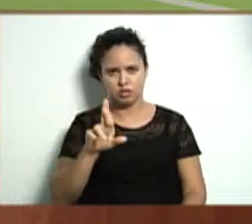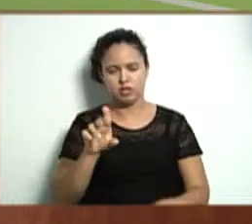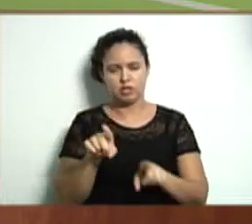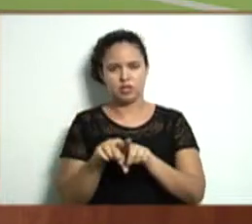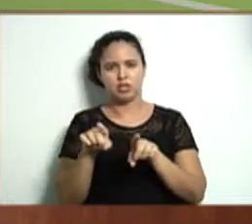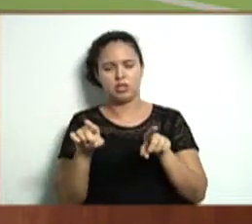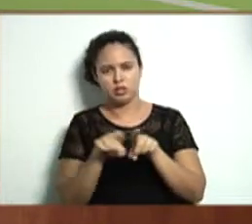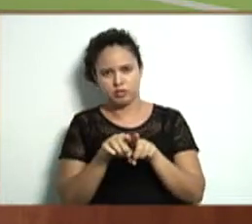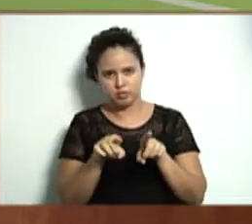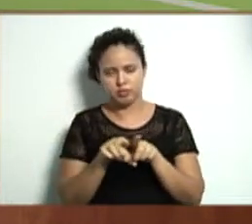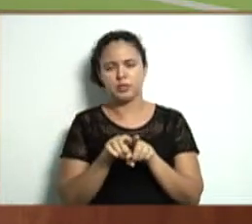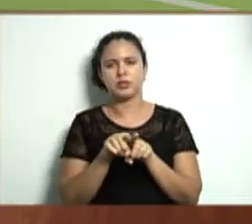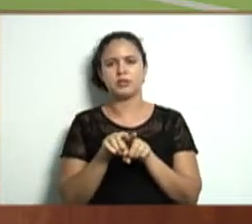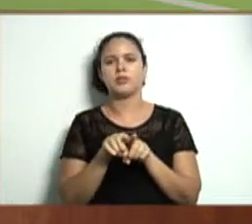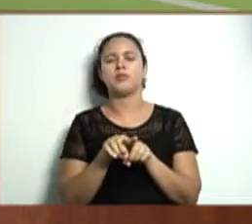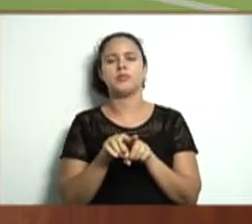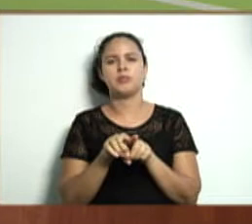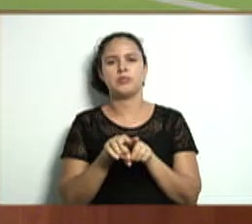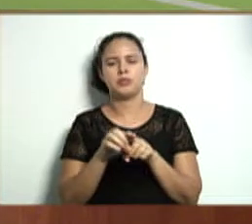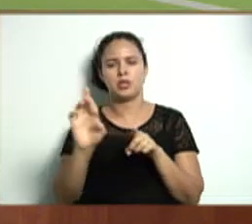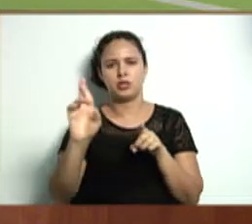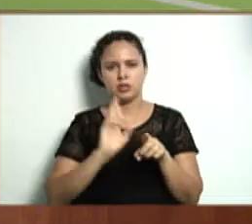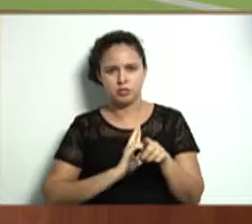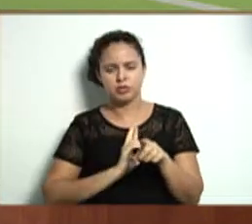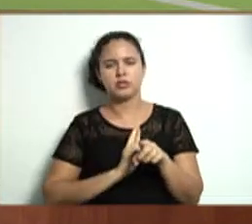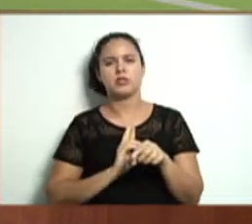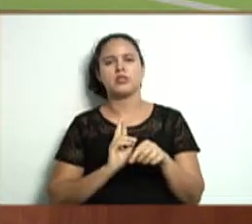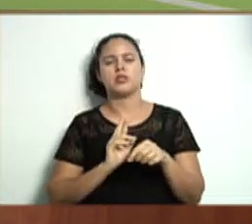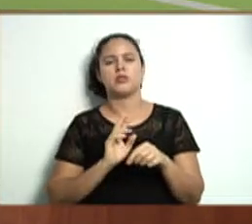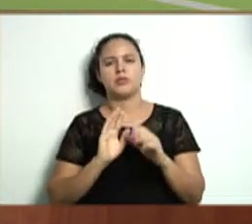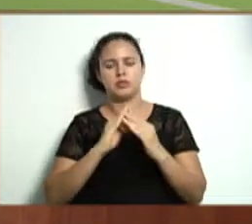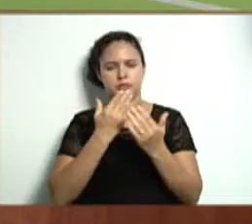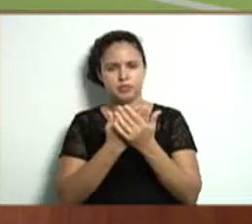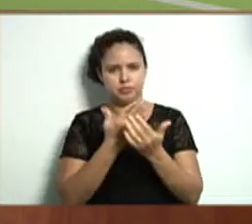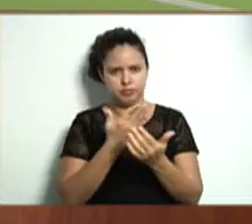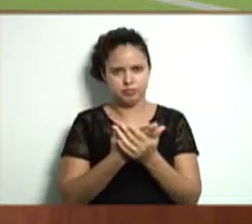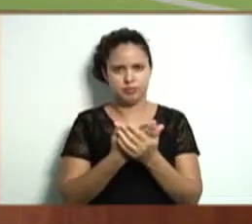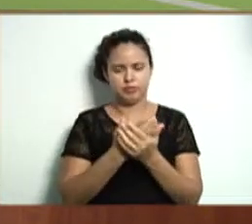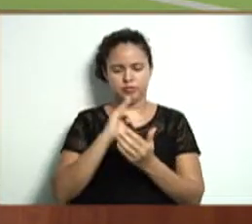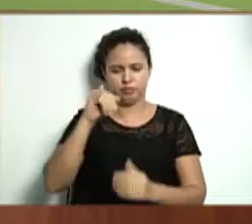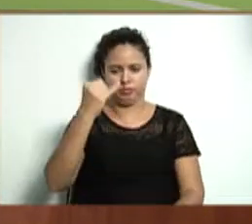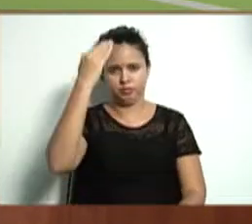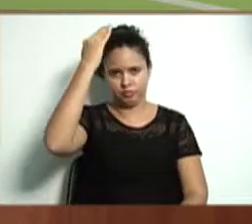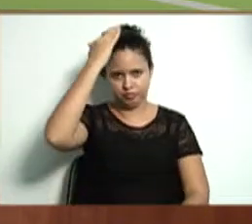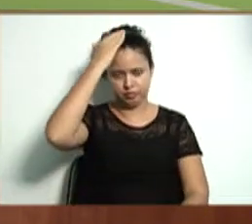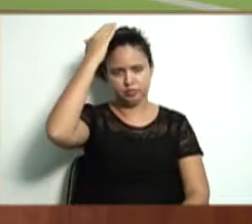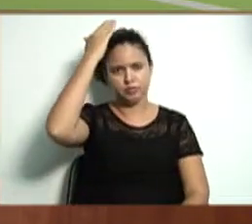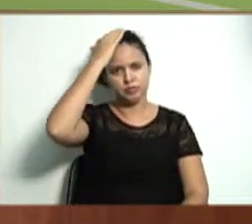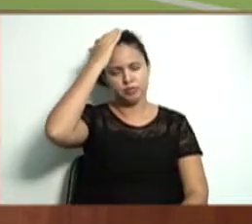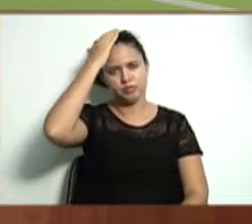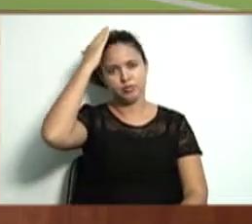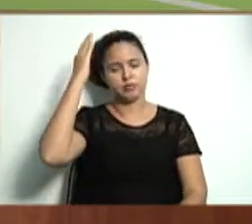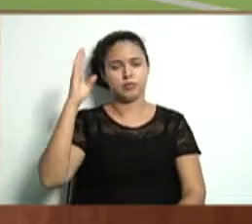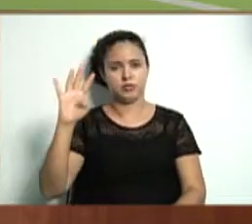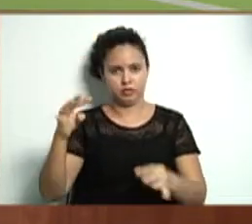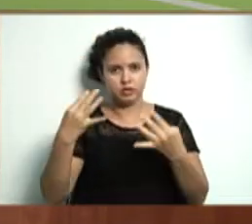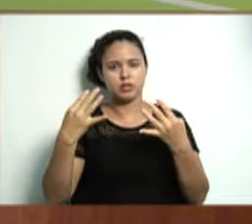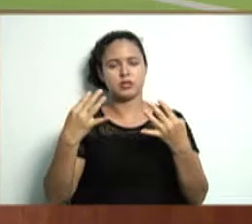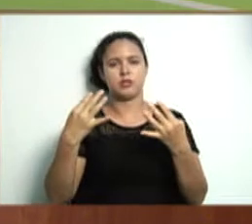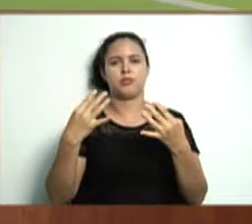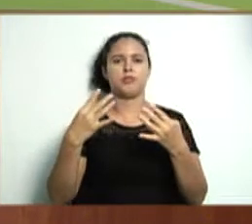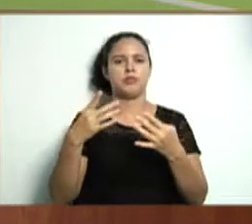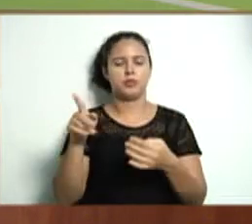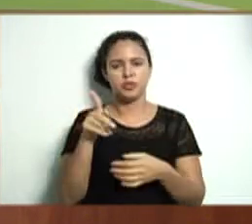também postou, lá da escola Irmã Dorothy de Paraná, também postou esta resposta. Atenção, a professora